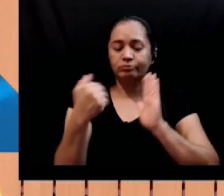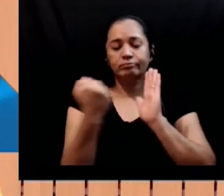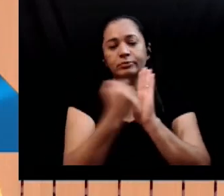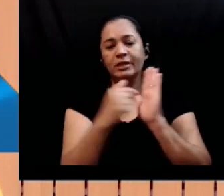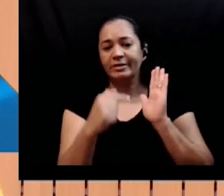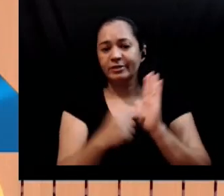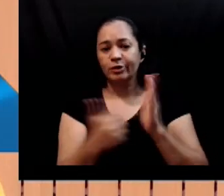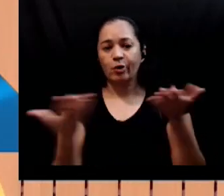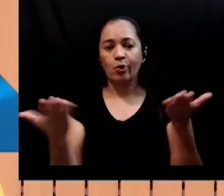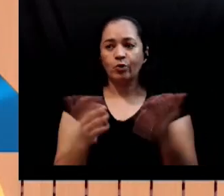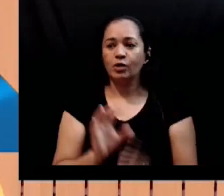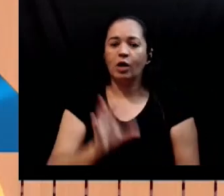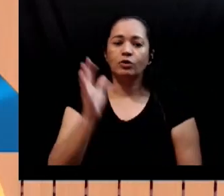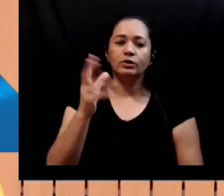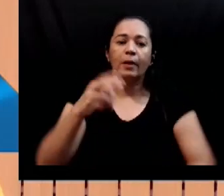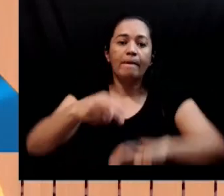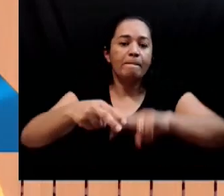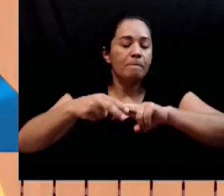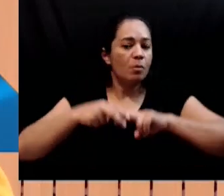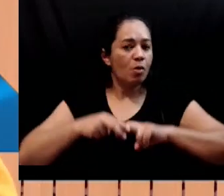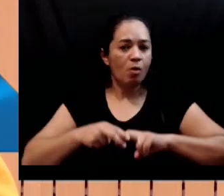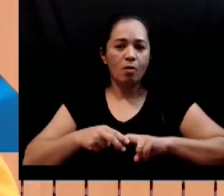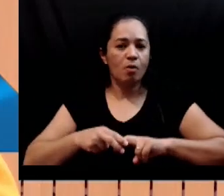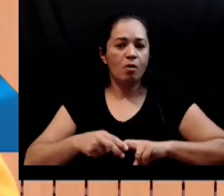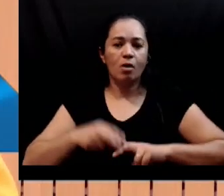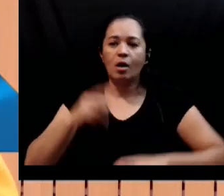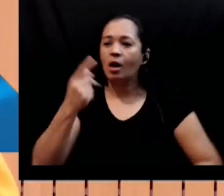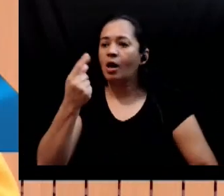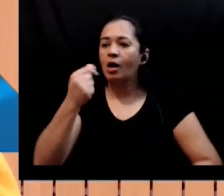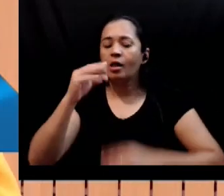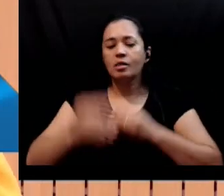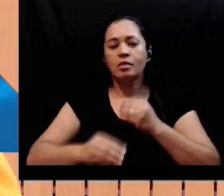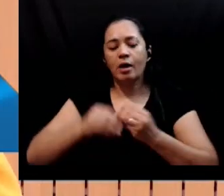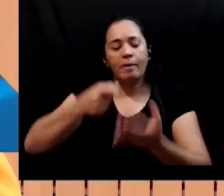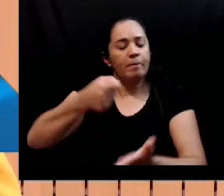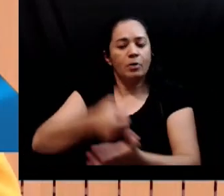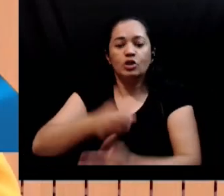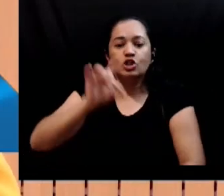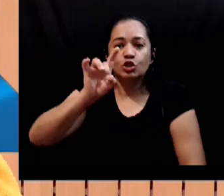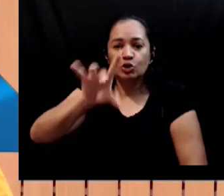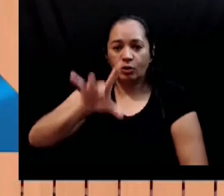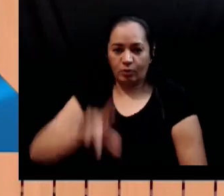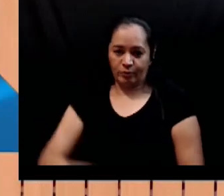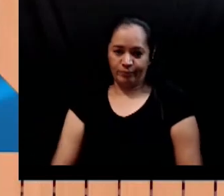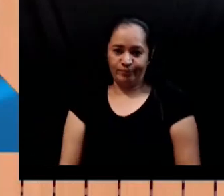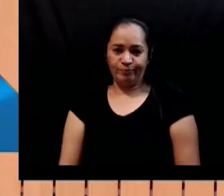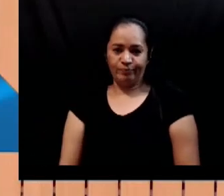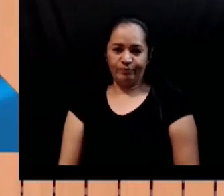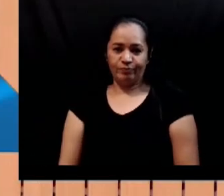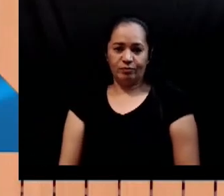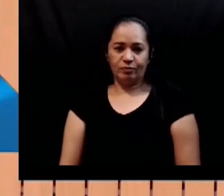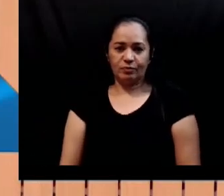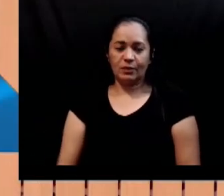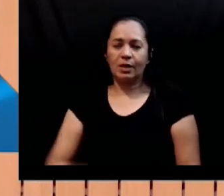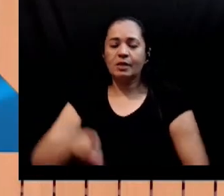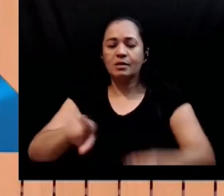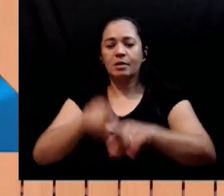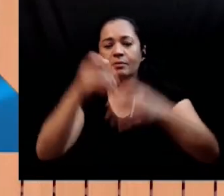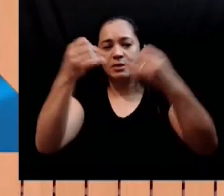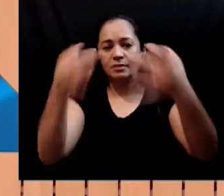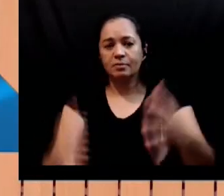acontecendo somente com as emendas impositivas. E quero retratar aqui o exemplo da lavagem